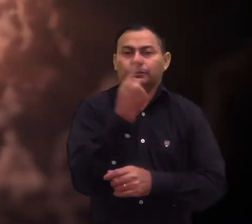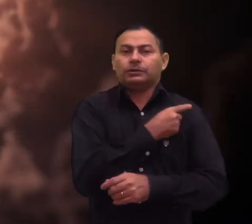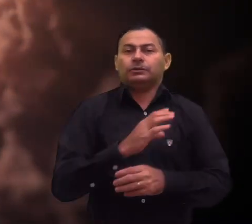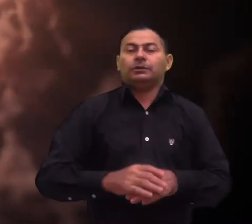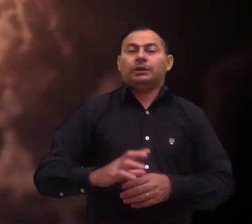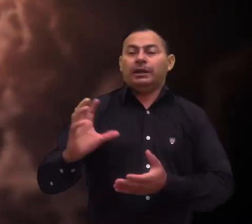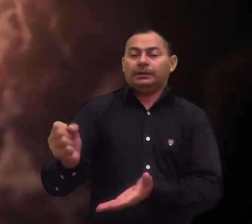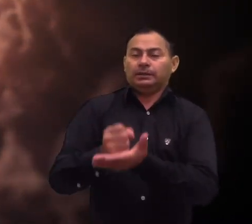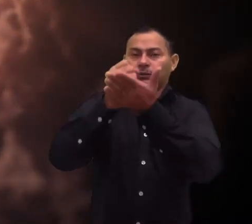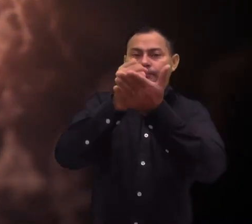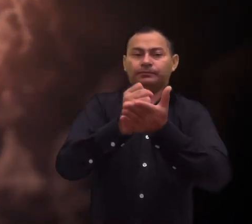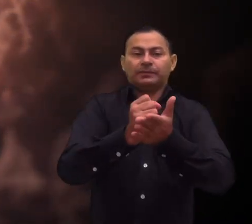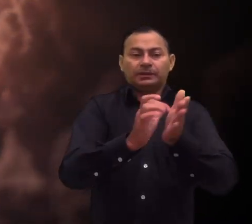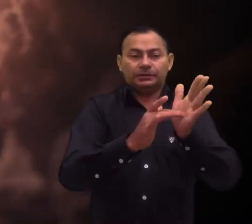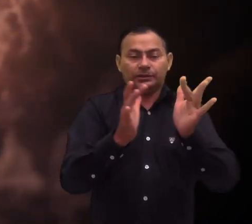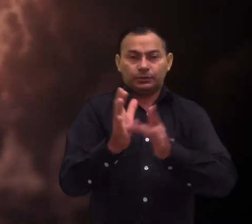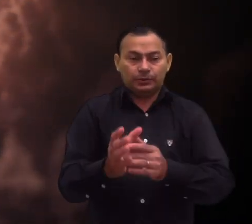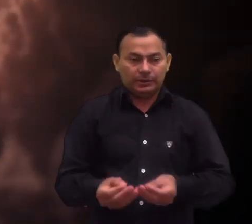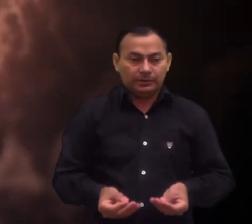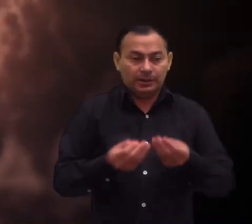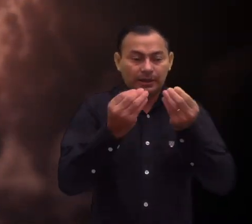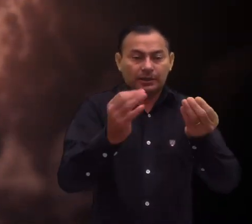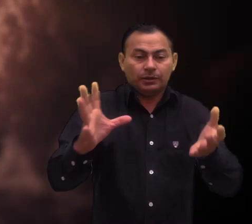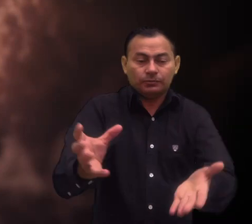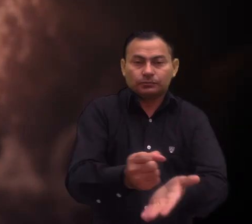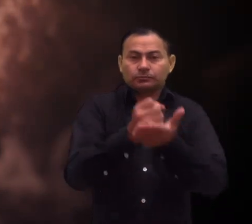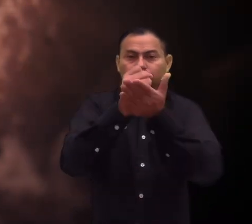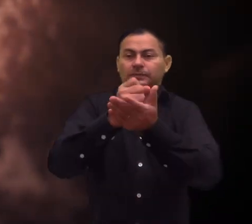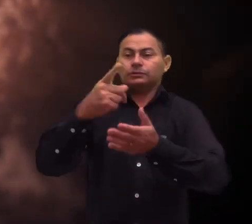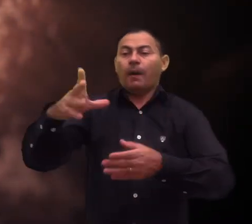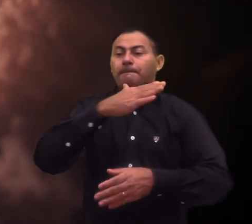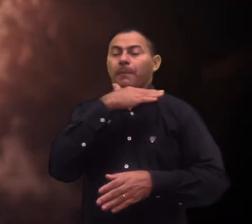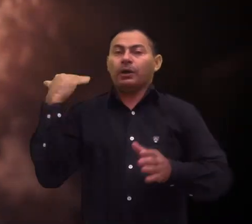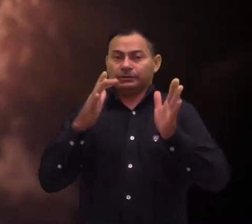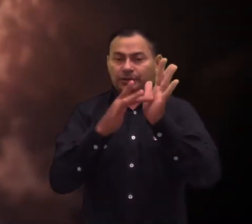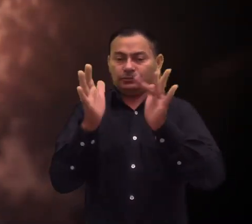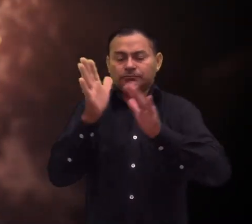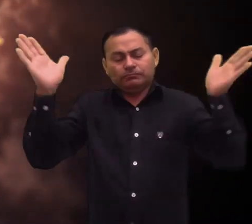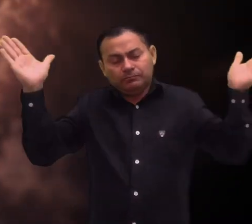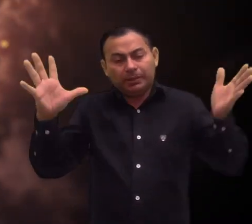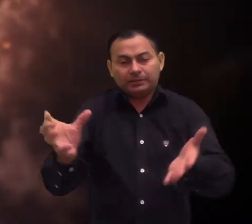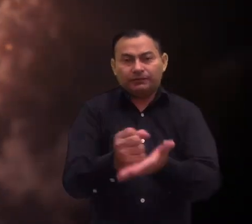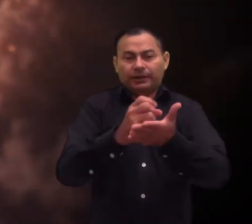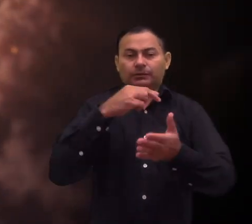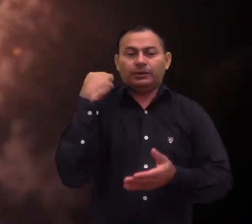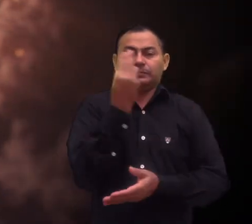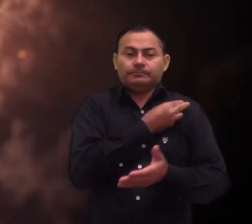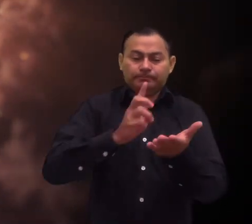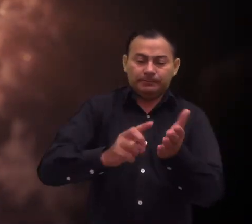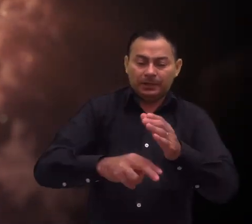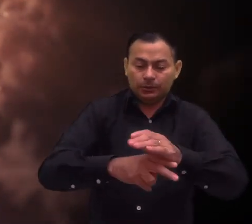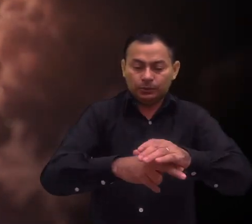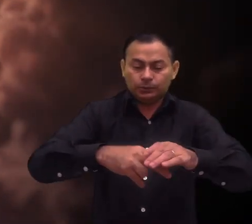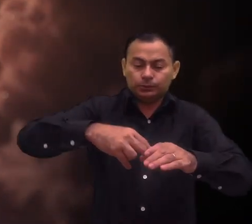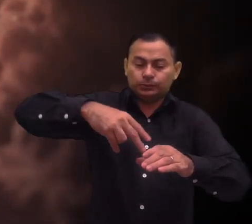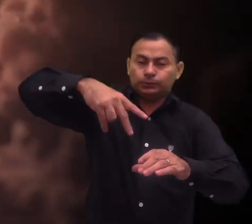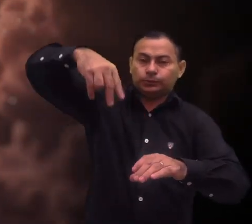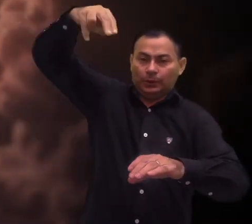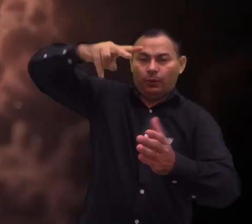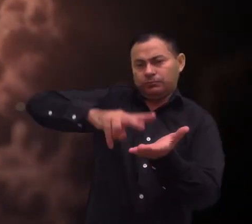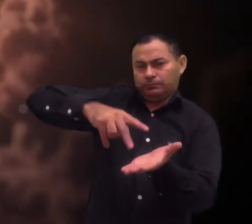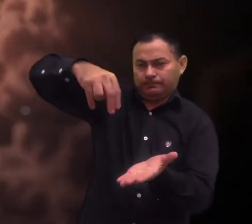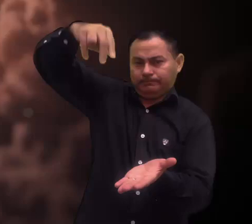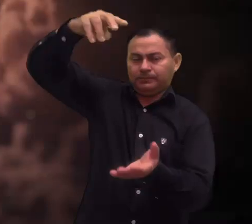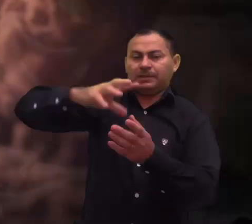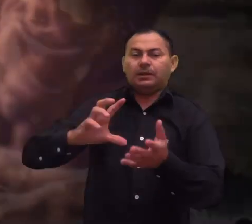nosso Redentor. Jesus nos comprou e nos trouxe de volta para Deus através da sua morte na cruz e através da sua ressurreição, criando